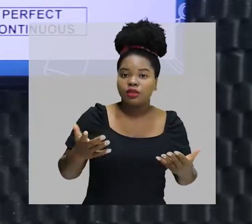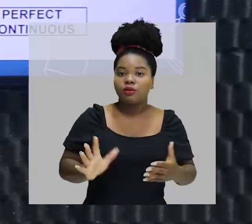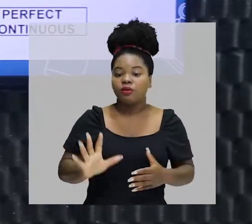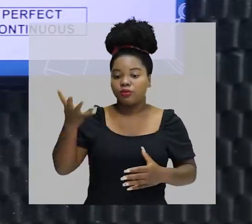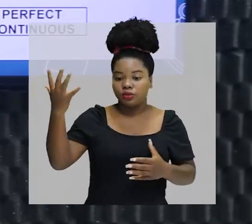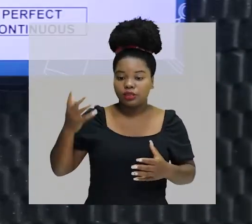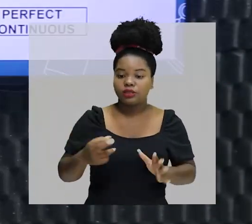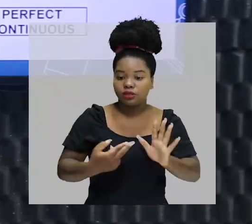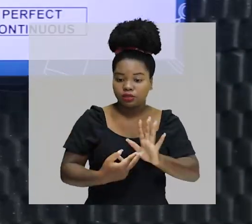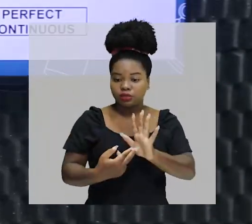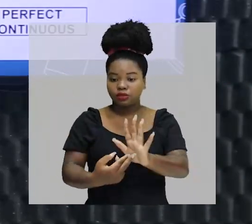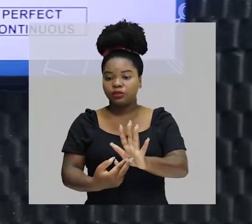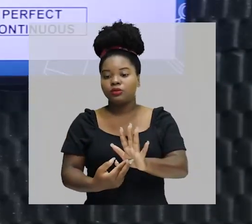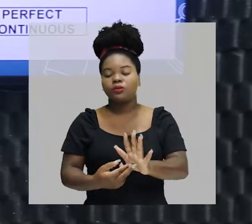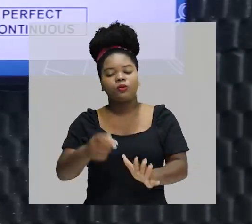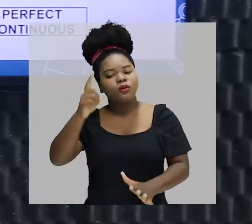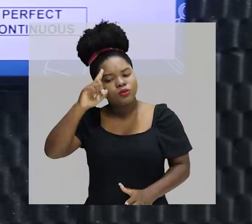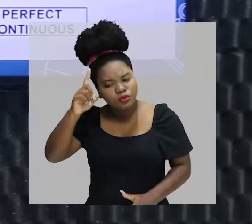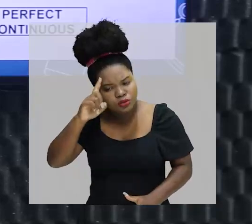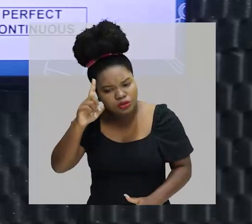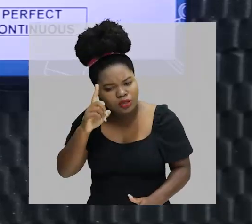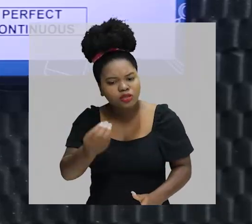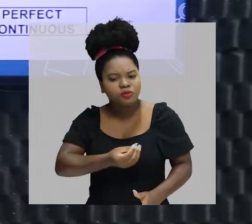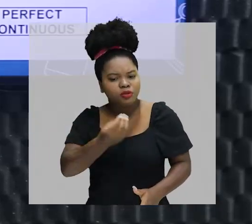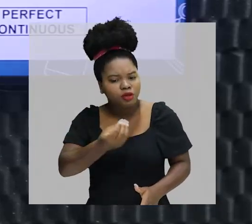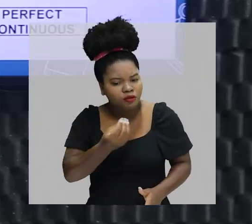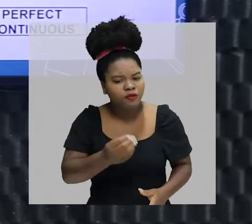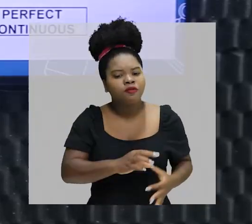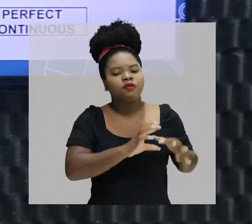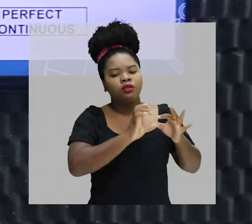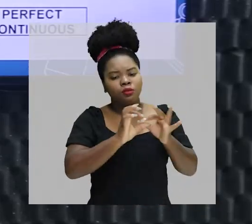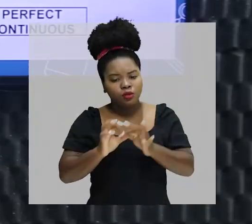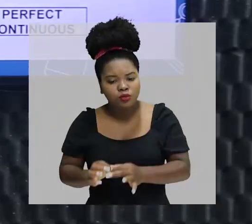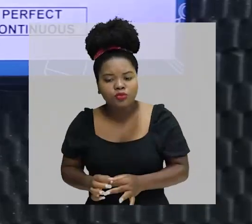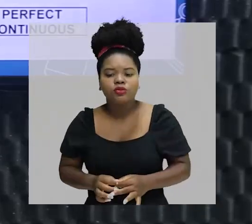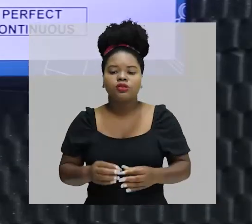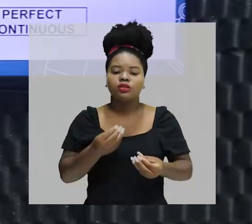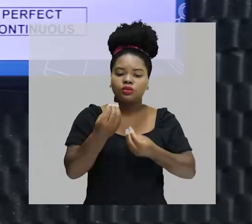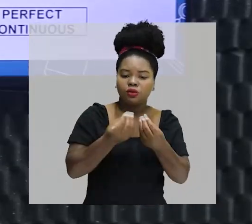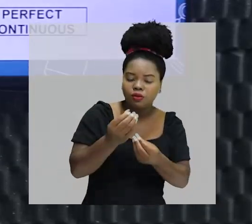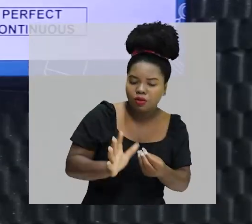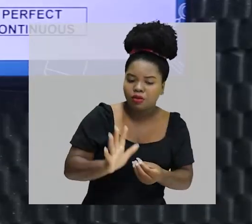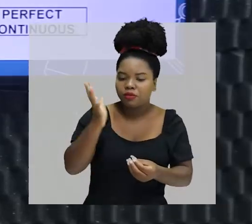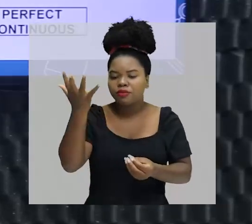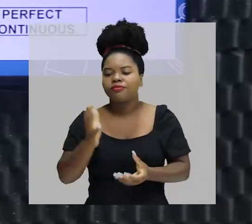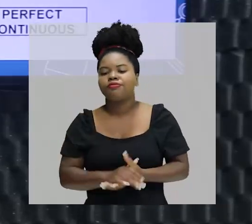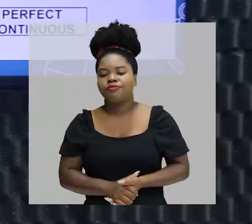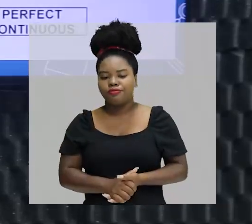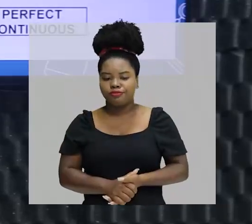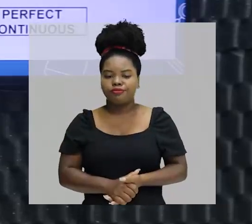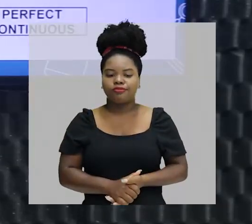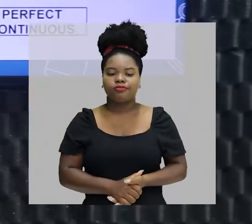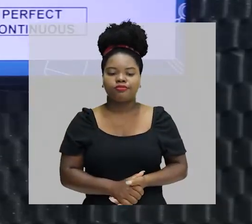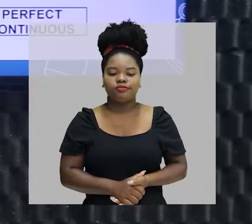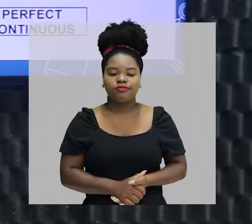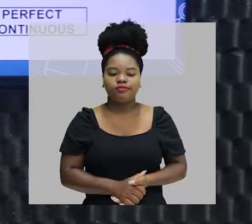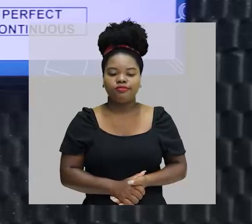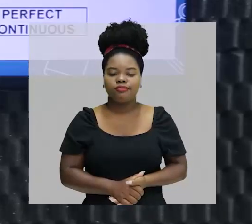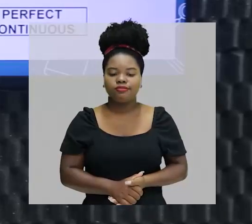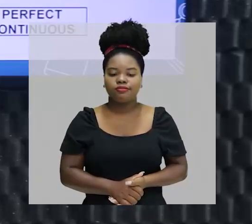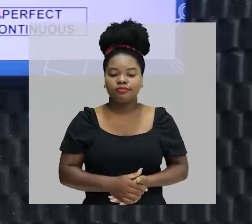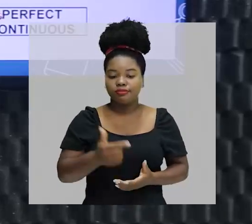representando com a minha rotina, sobre com que frequência eu realizo essa ação no meu cotidiano.